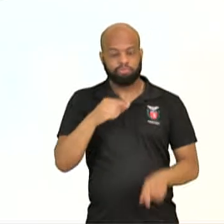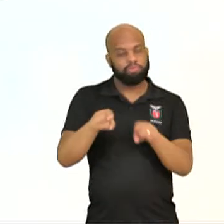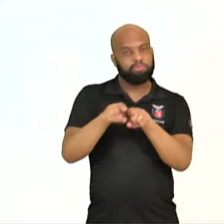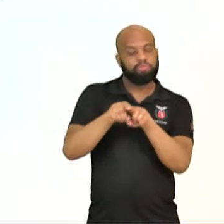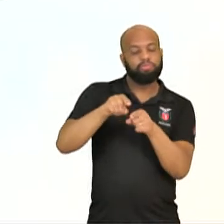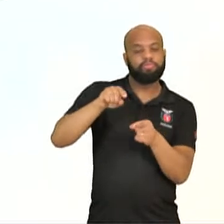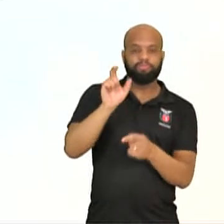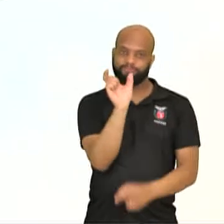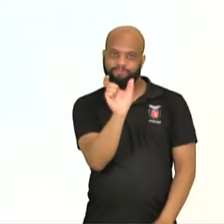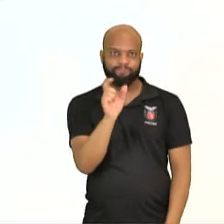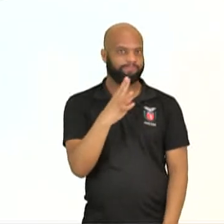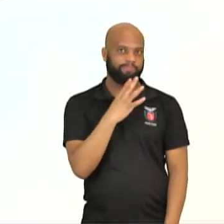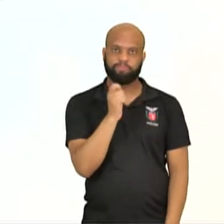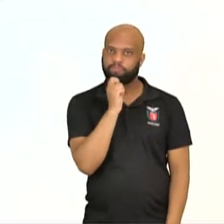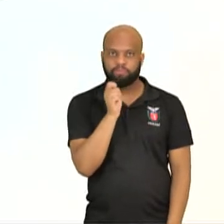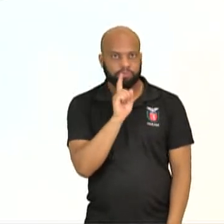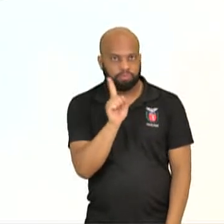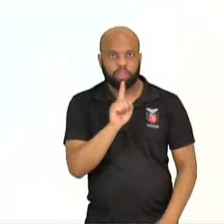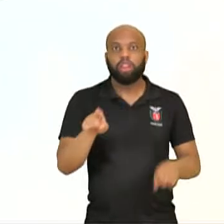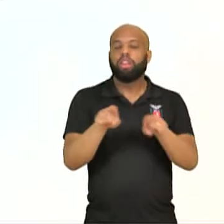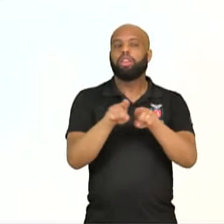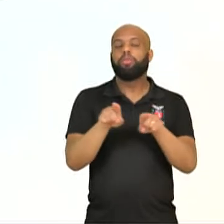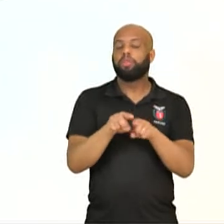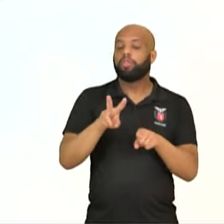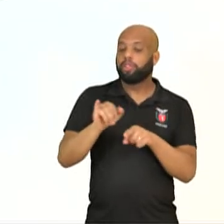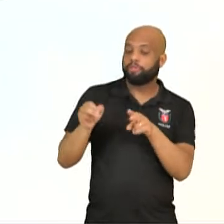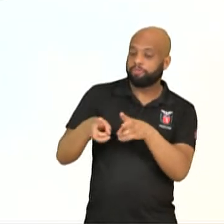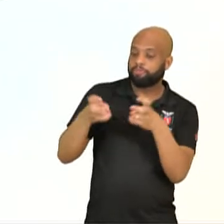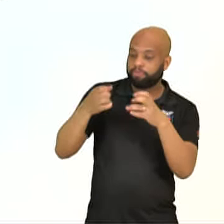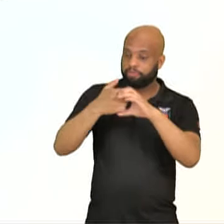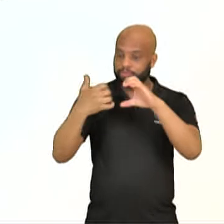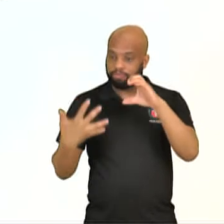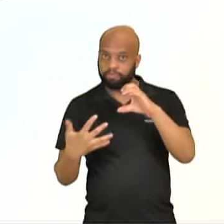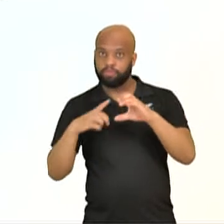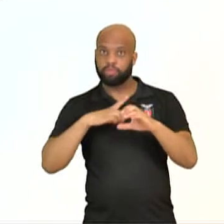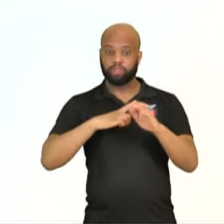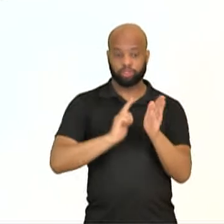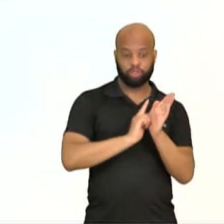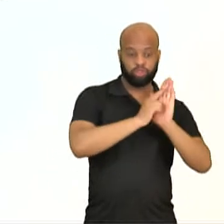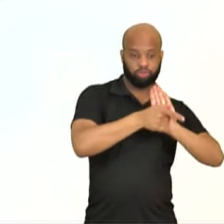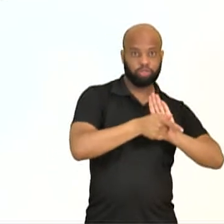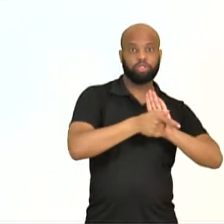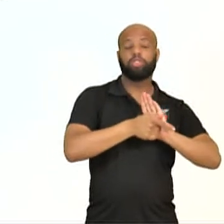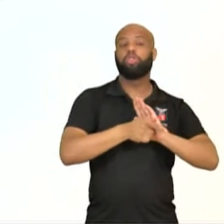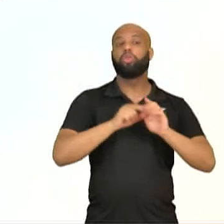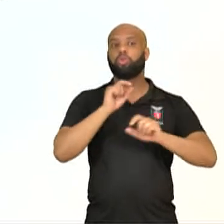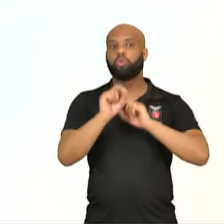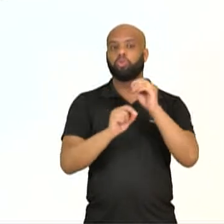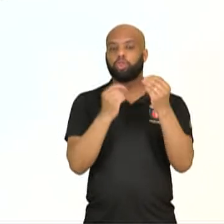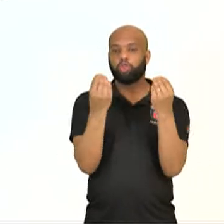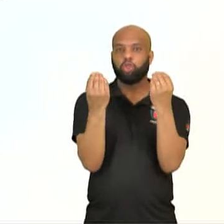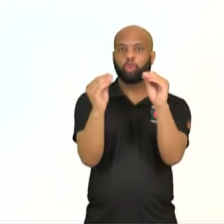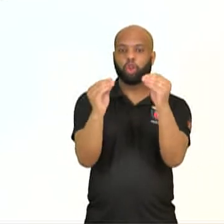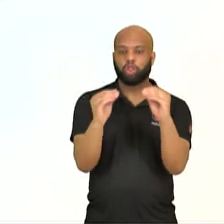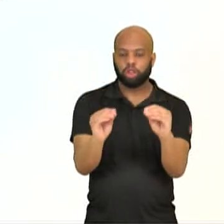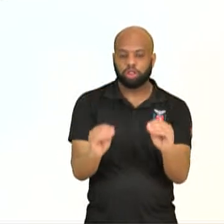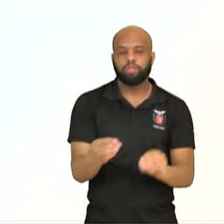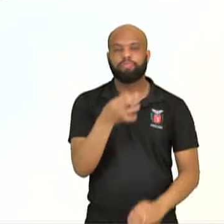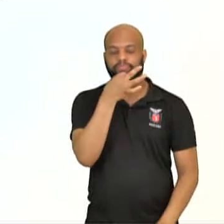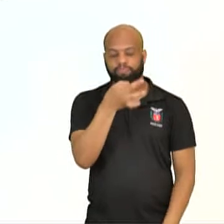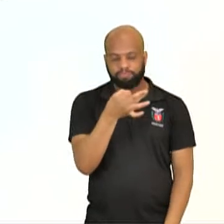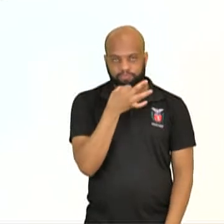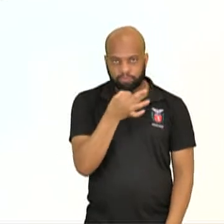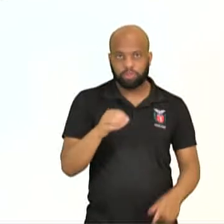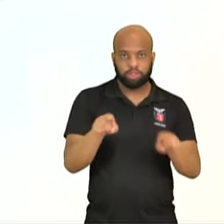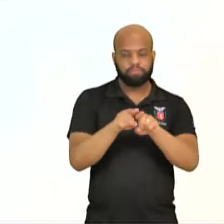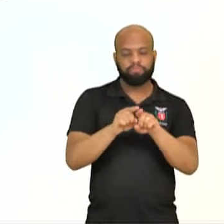desconhecidas. Conhecer, reconhecer as características do gênero comentário nas redes sociais, identificar também a sua função